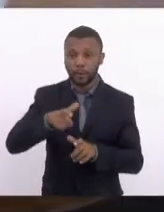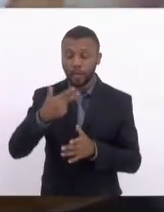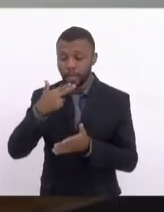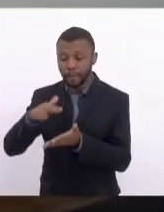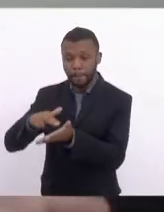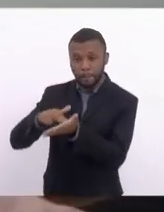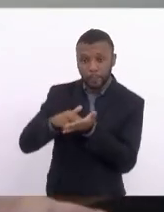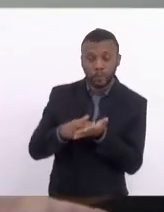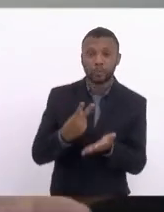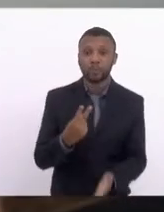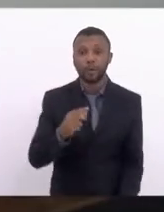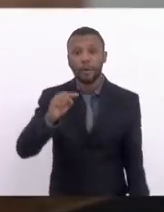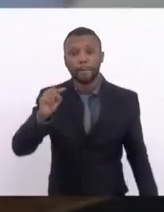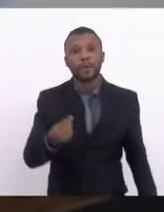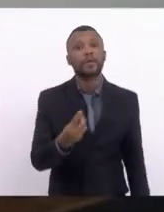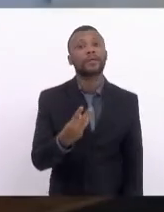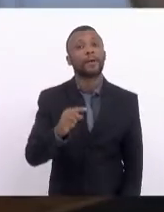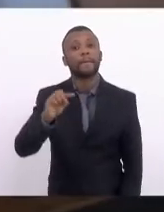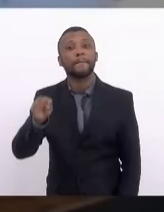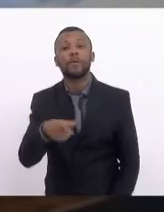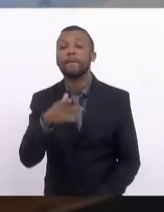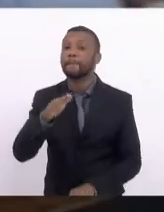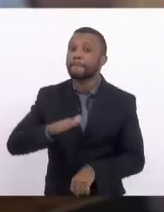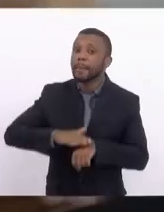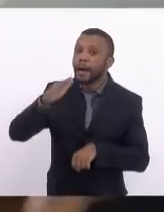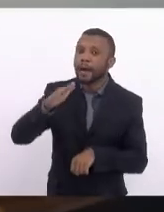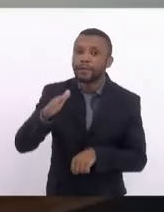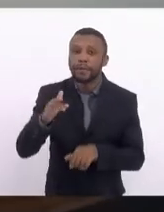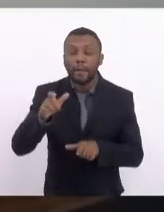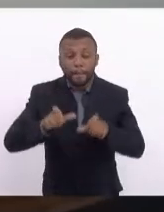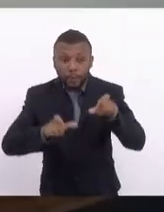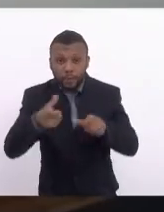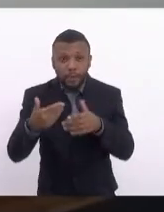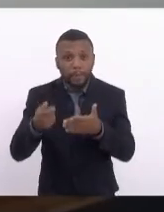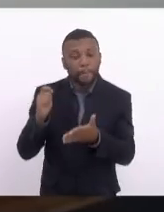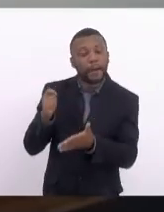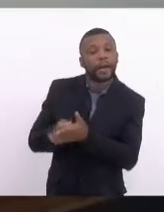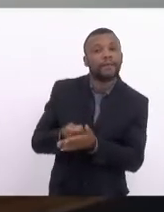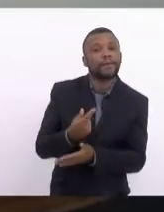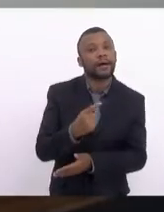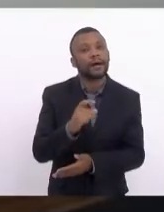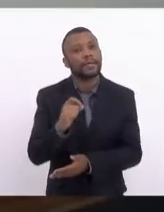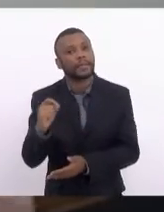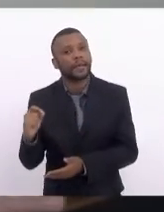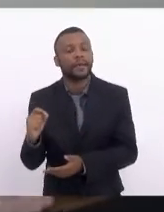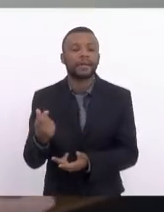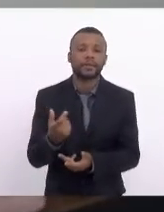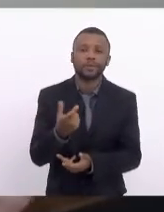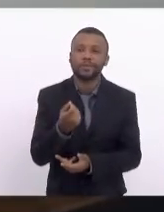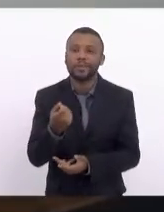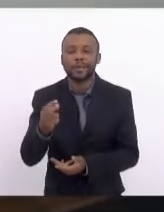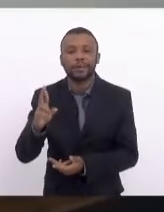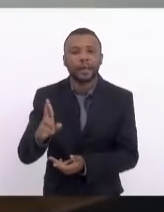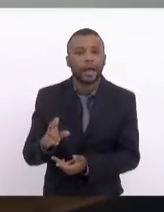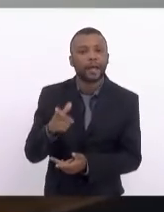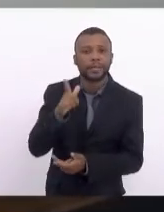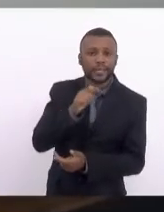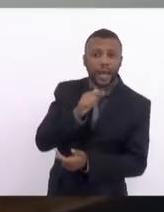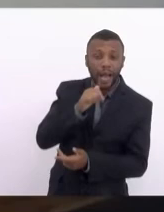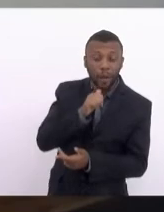de R$2.000, R$3.000, gente que pagava 100, 150, 200, recebendo conta de R$600, R$800, né? E